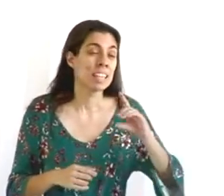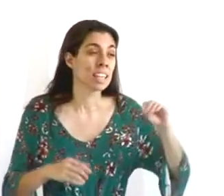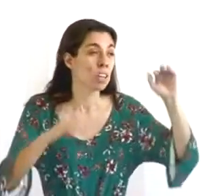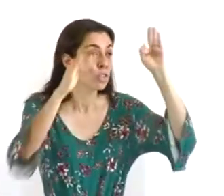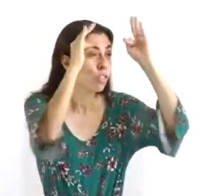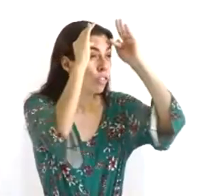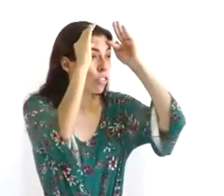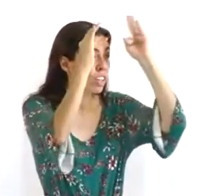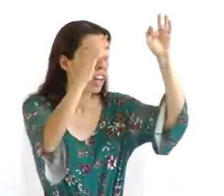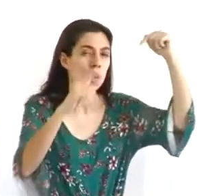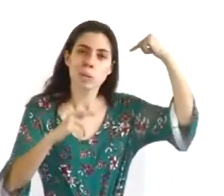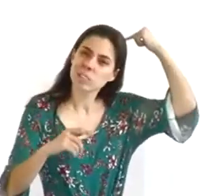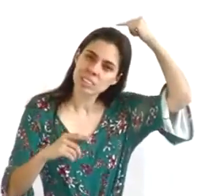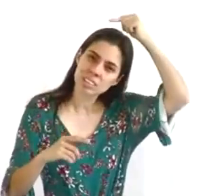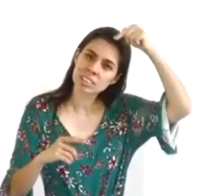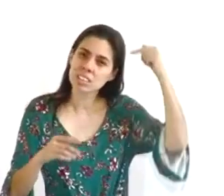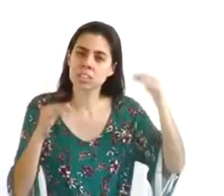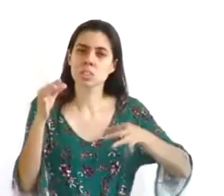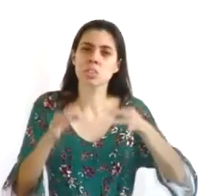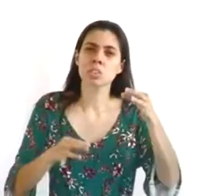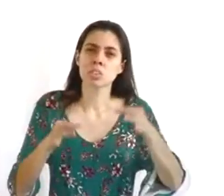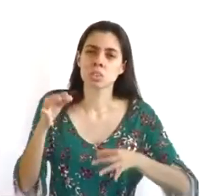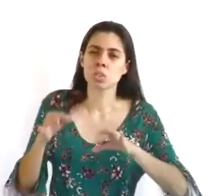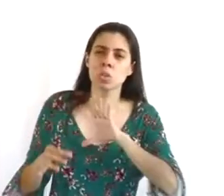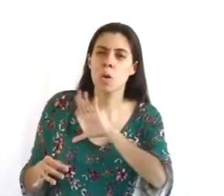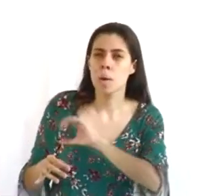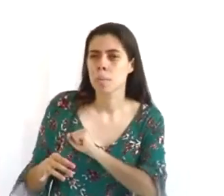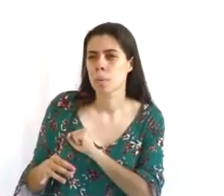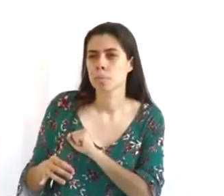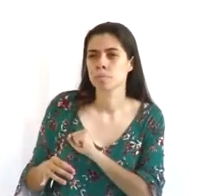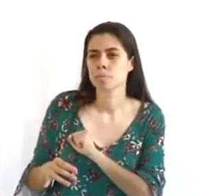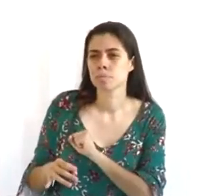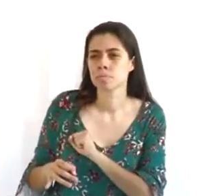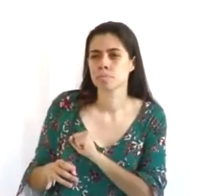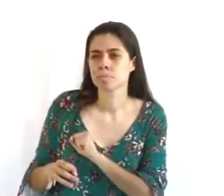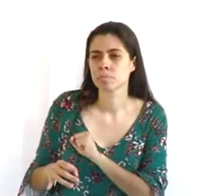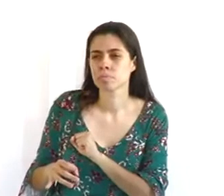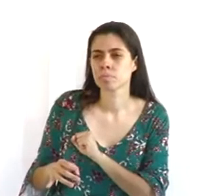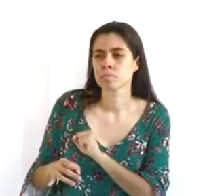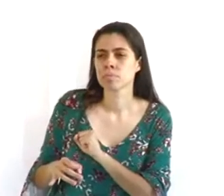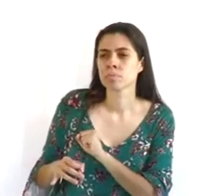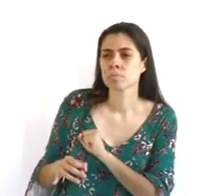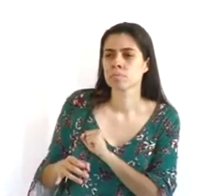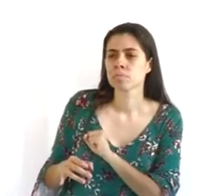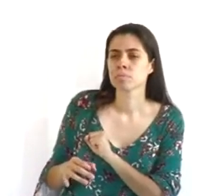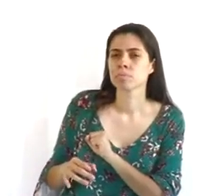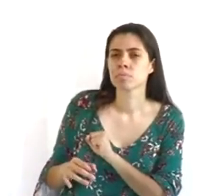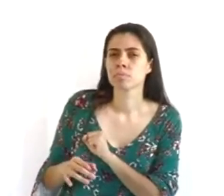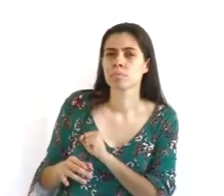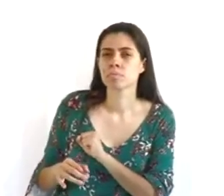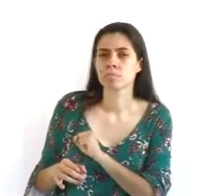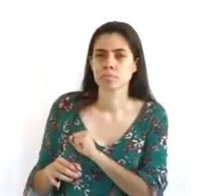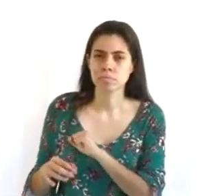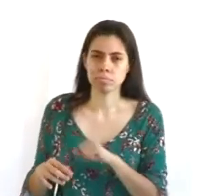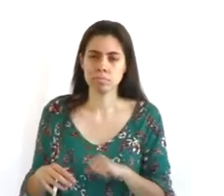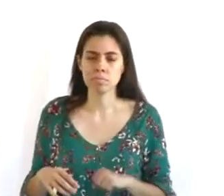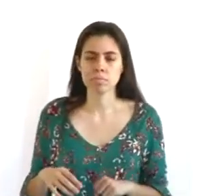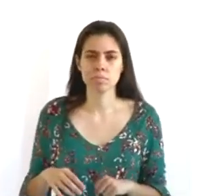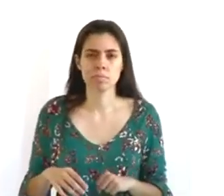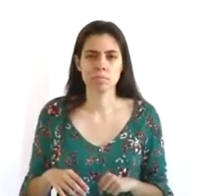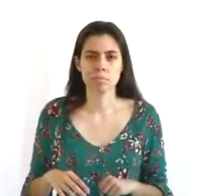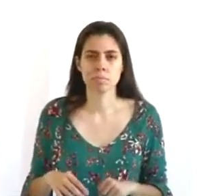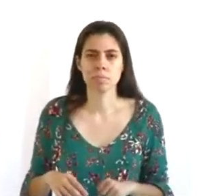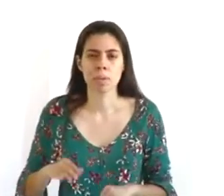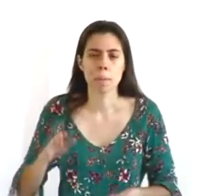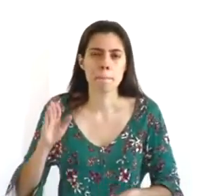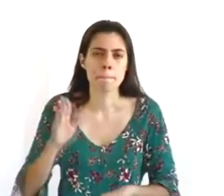Ele é justo, Ele é amor, Ele é o nosso Deus. Mas Ele está acima de todos os príncipes dessa terra. Por isso que lá no